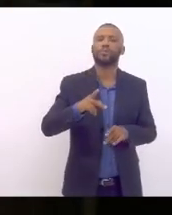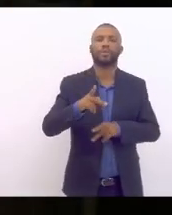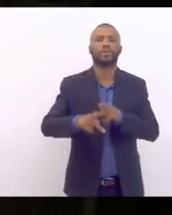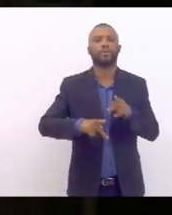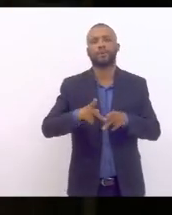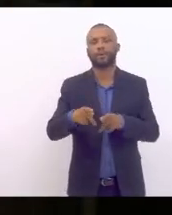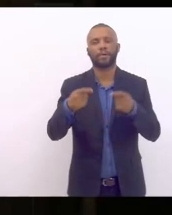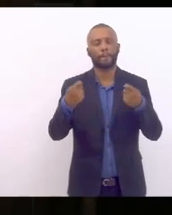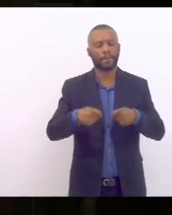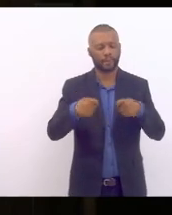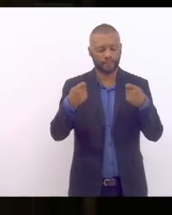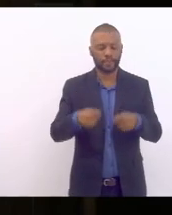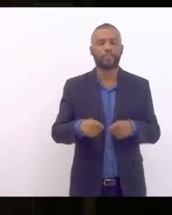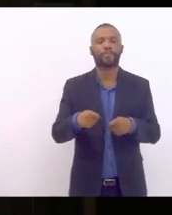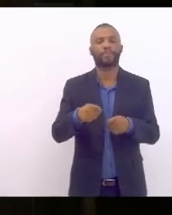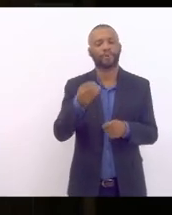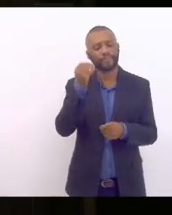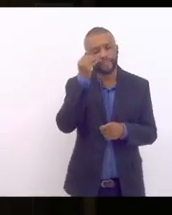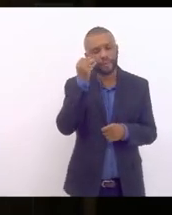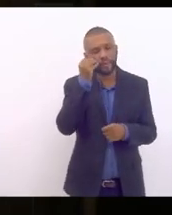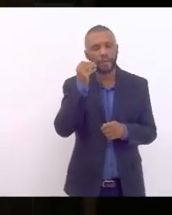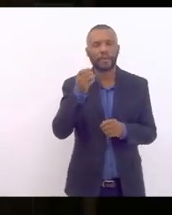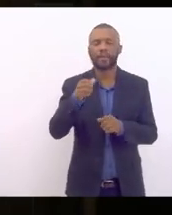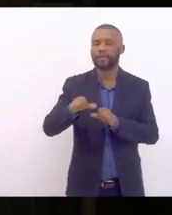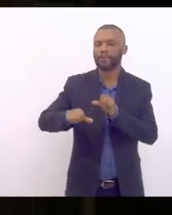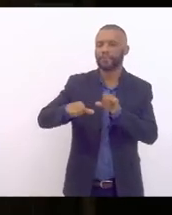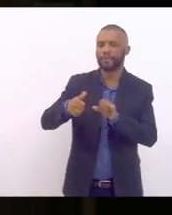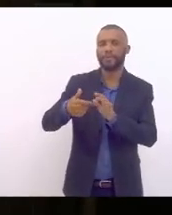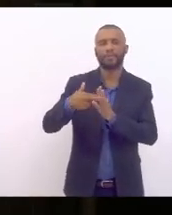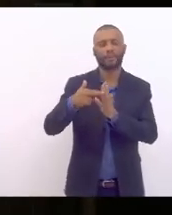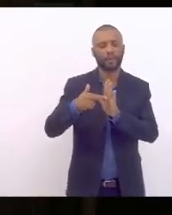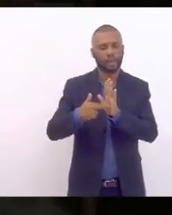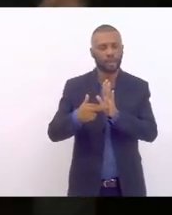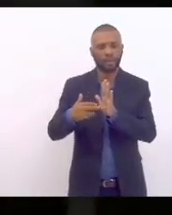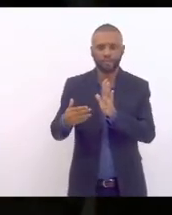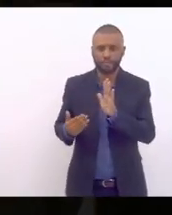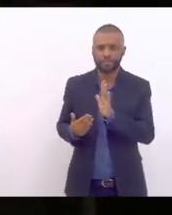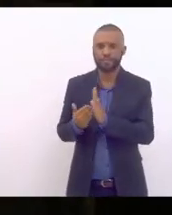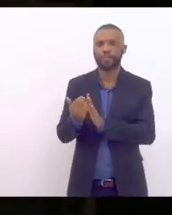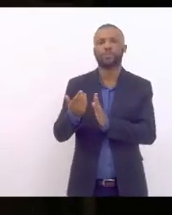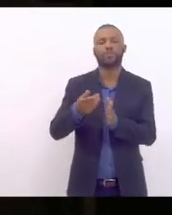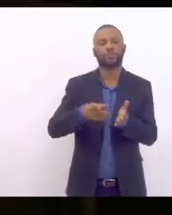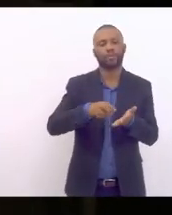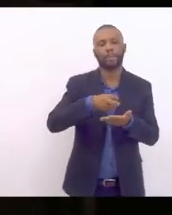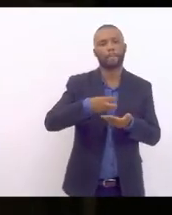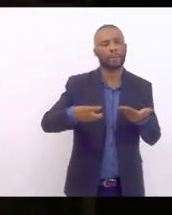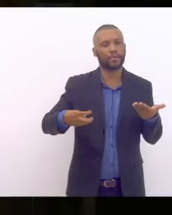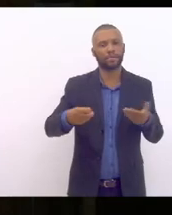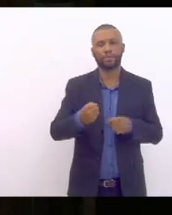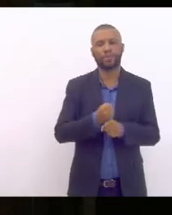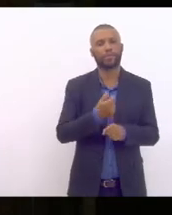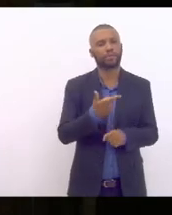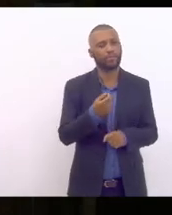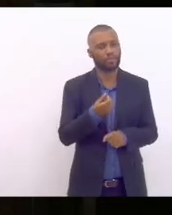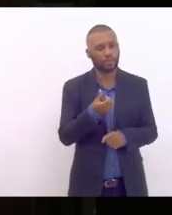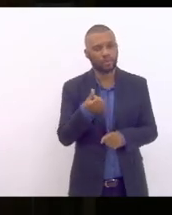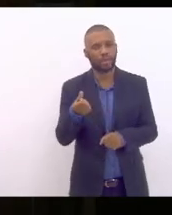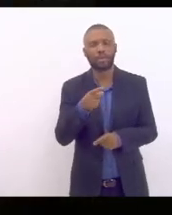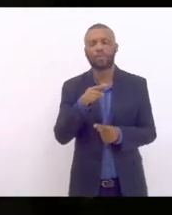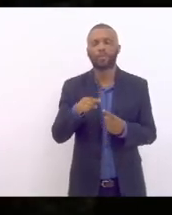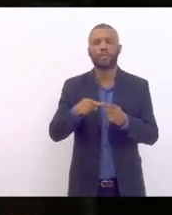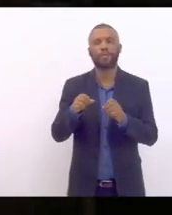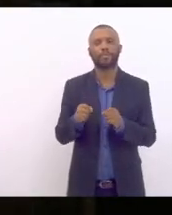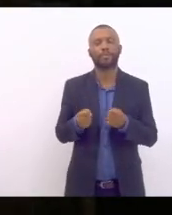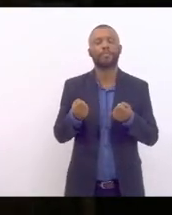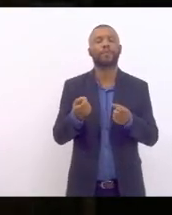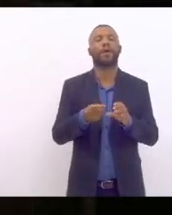é preciso rever essas reformas que foram estabelecidas após o golpe 16 para fortalecer de forma